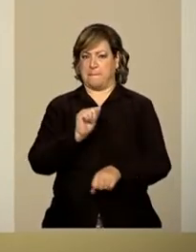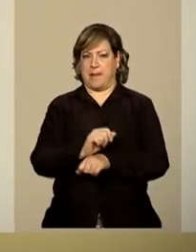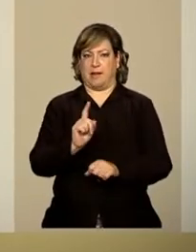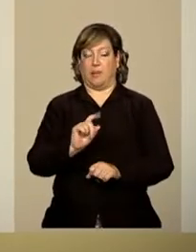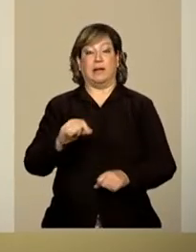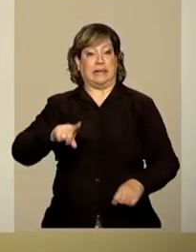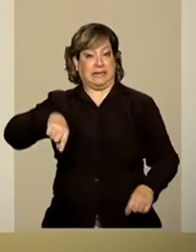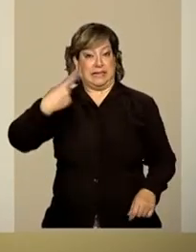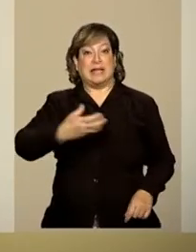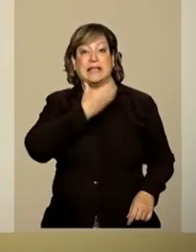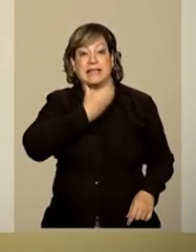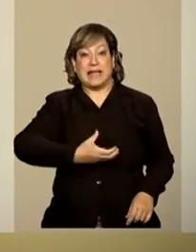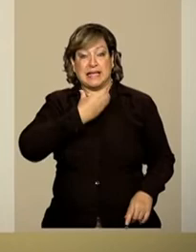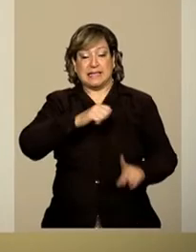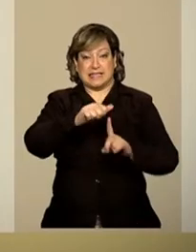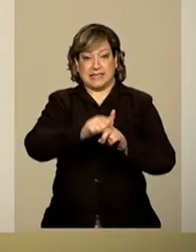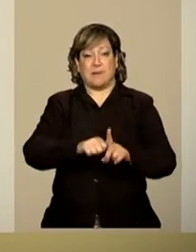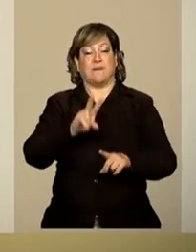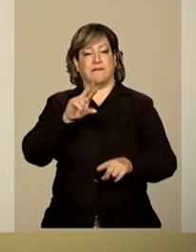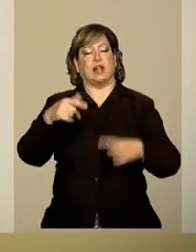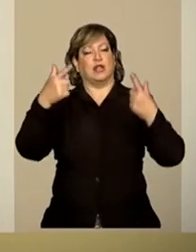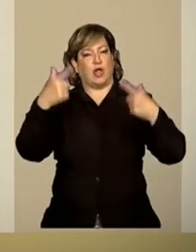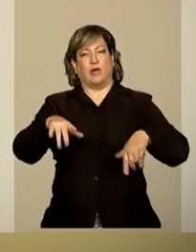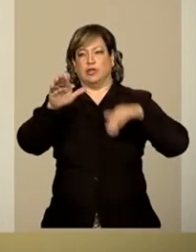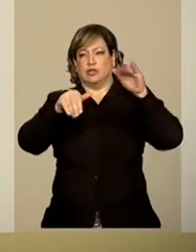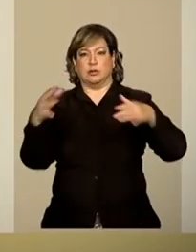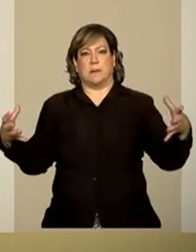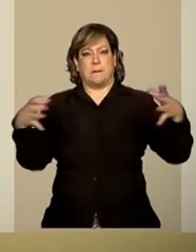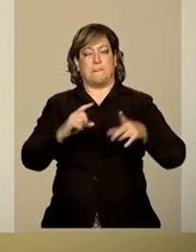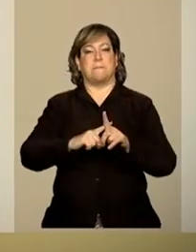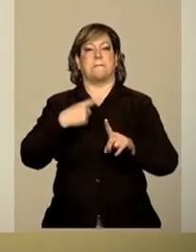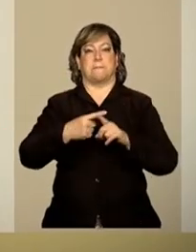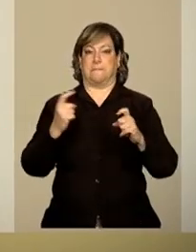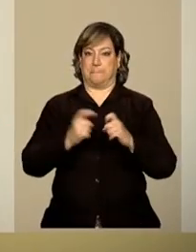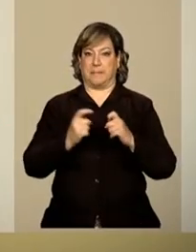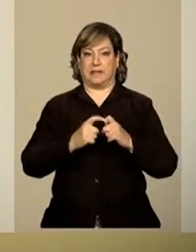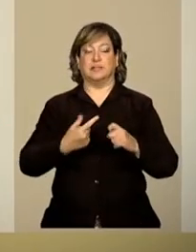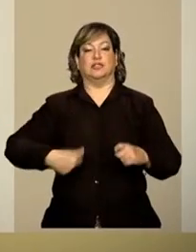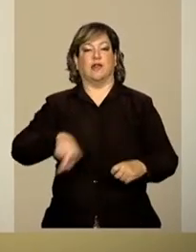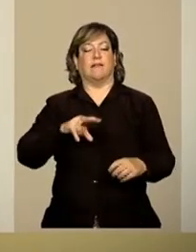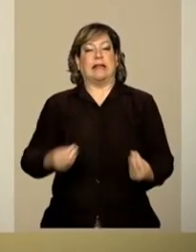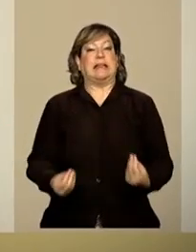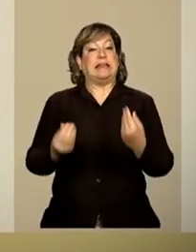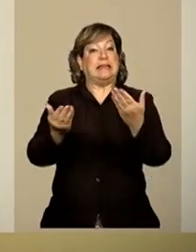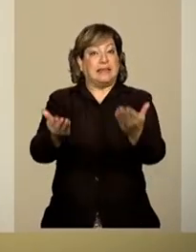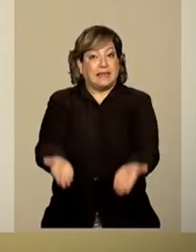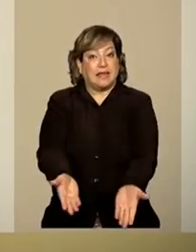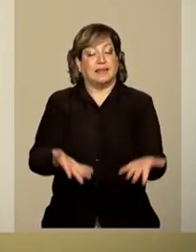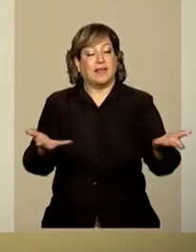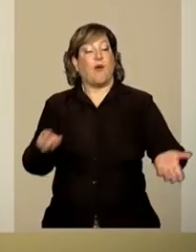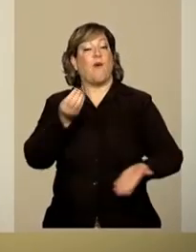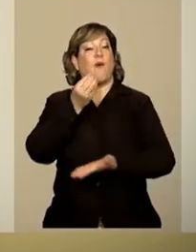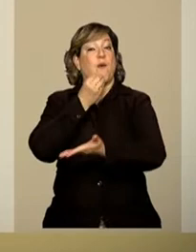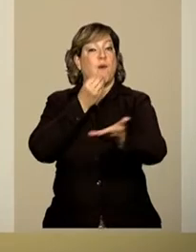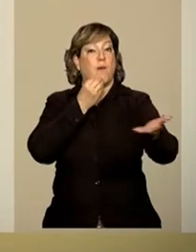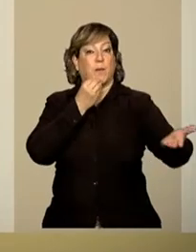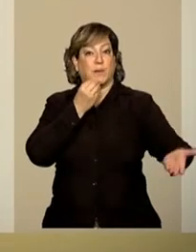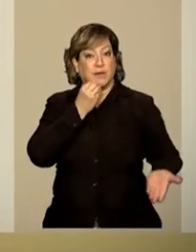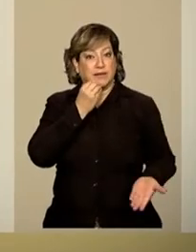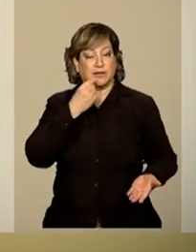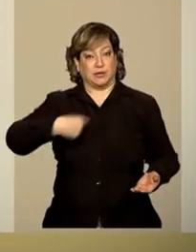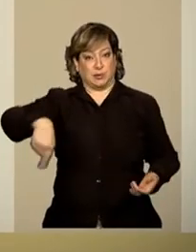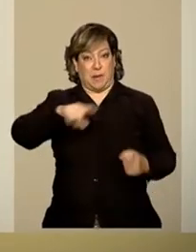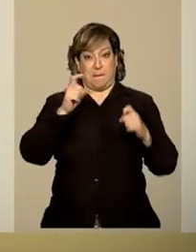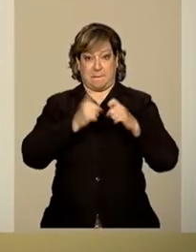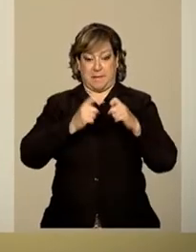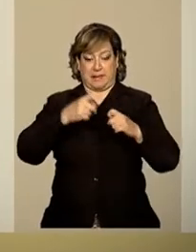dezembro será feito uma nova chamada dos mais médicos e nós daremos então oportunidade